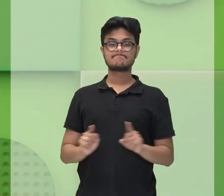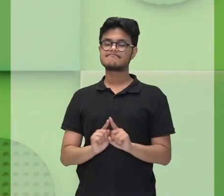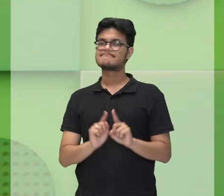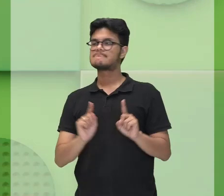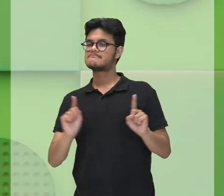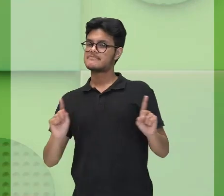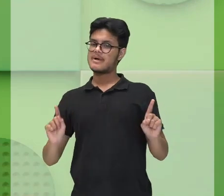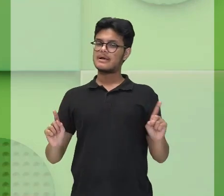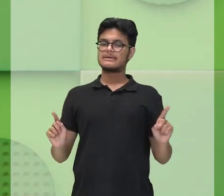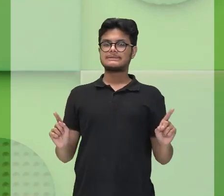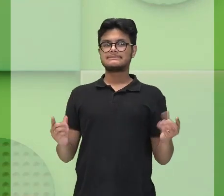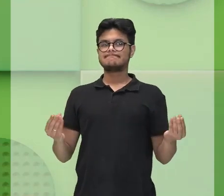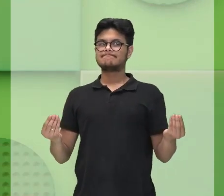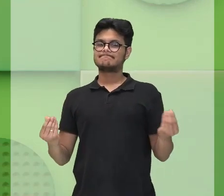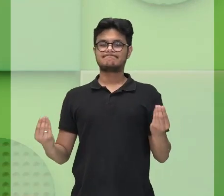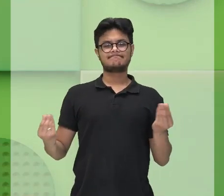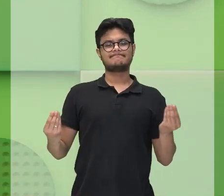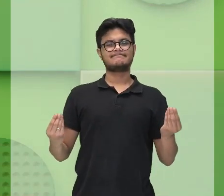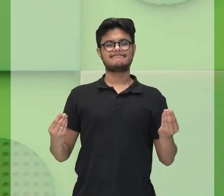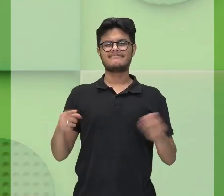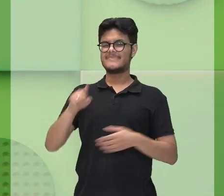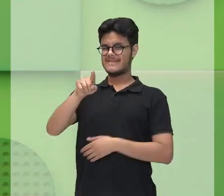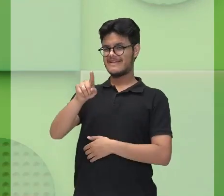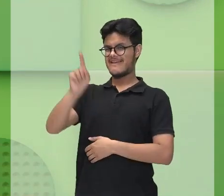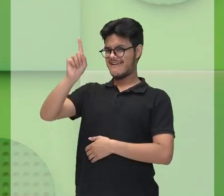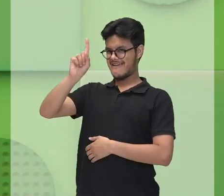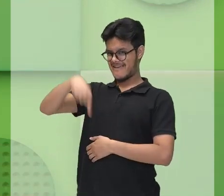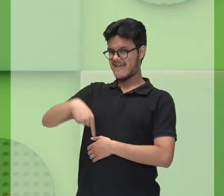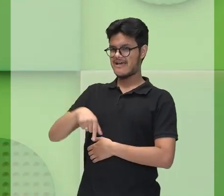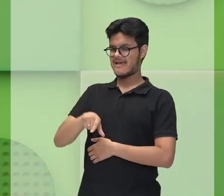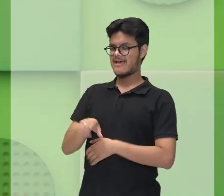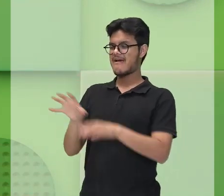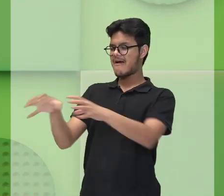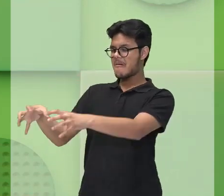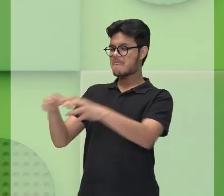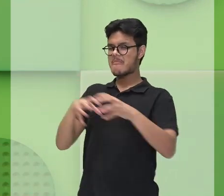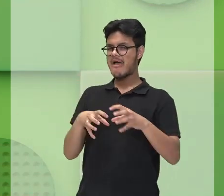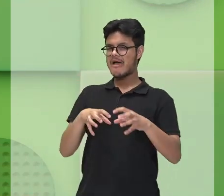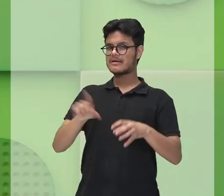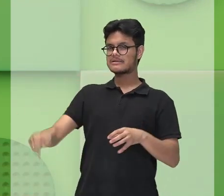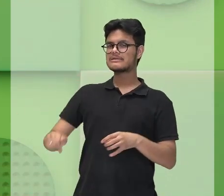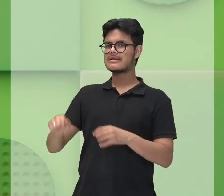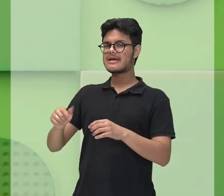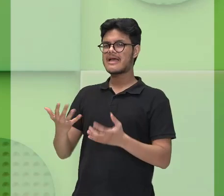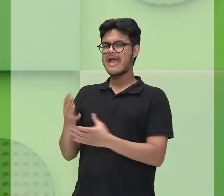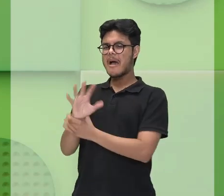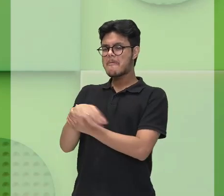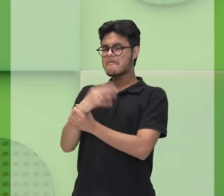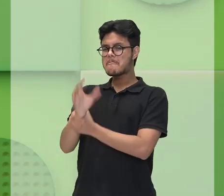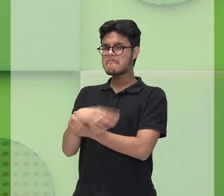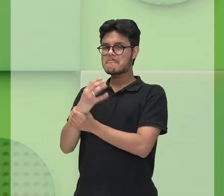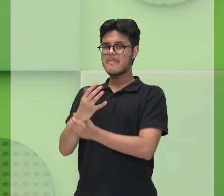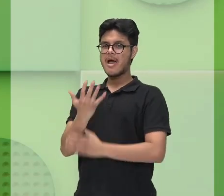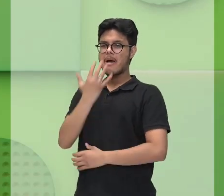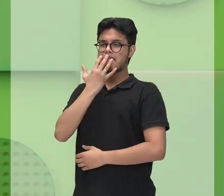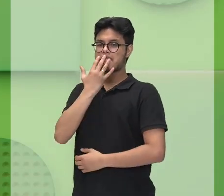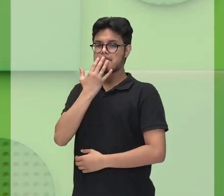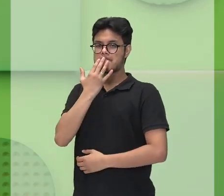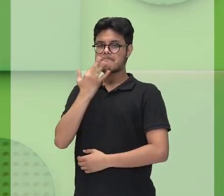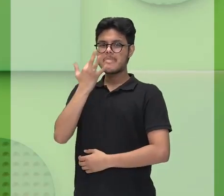hein? Você vai pegar naquela água e de repente colocou a mão na boca, pronto.